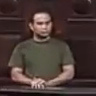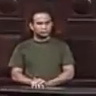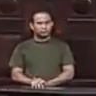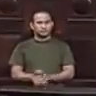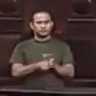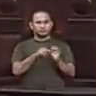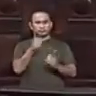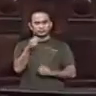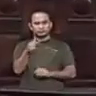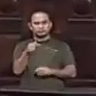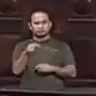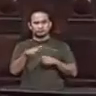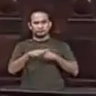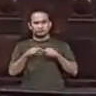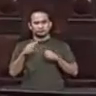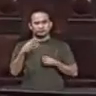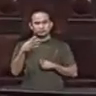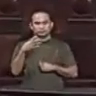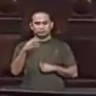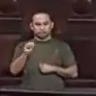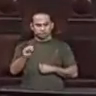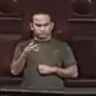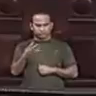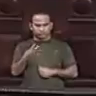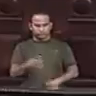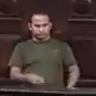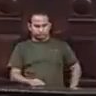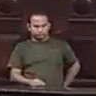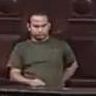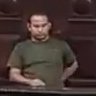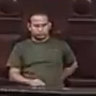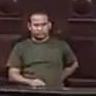Parágrafo 7º do artigo 84.